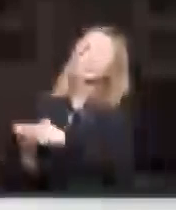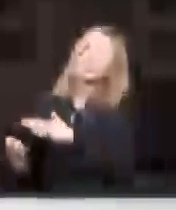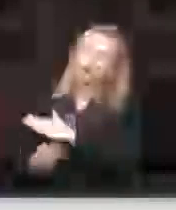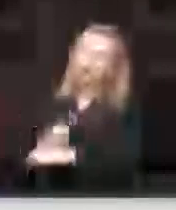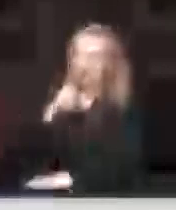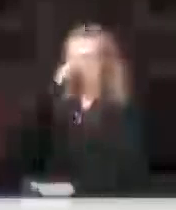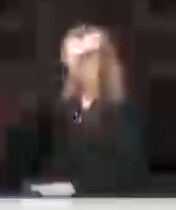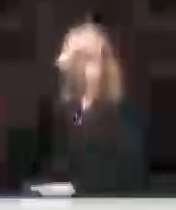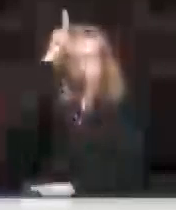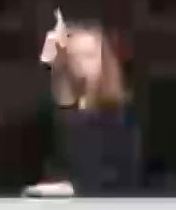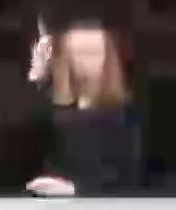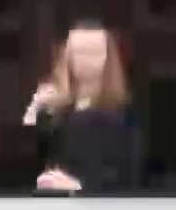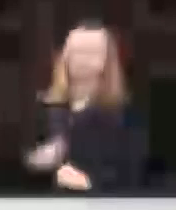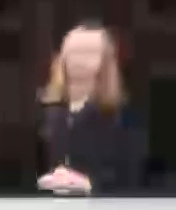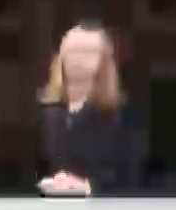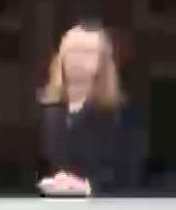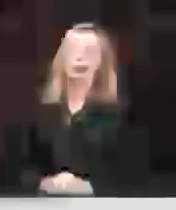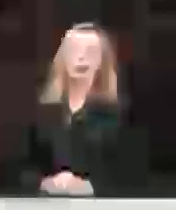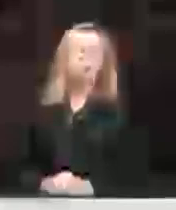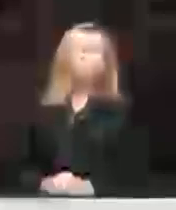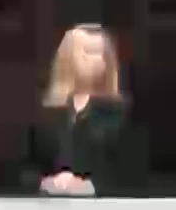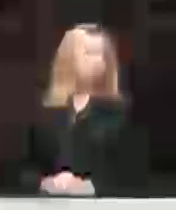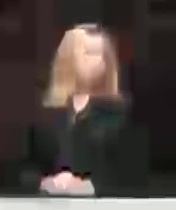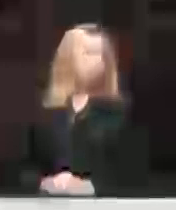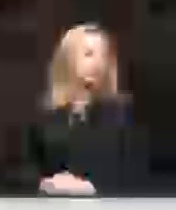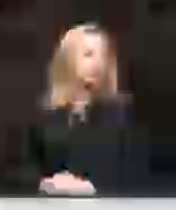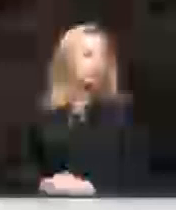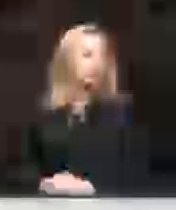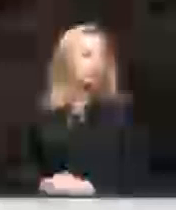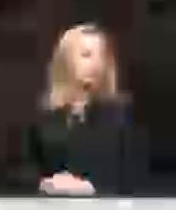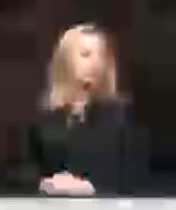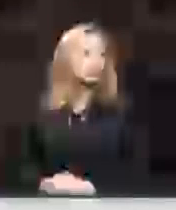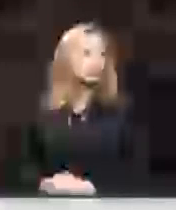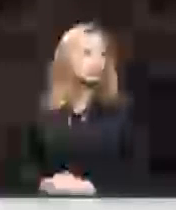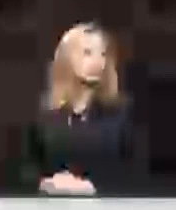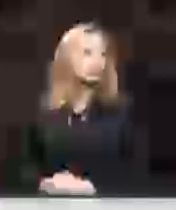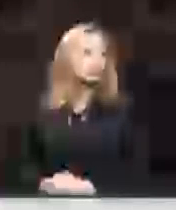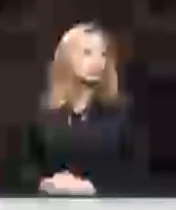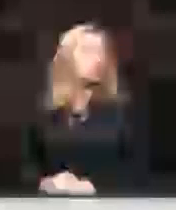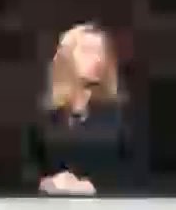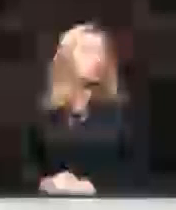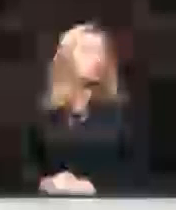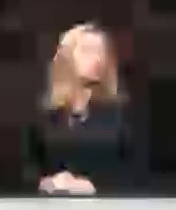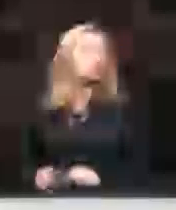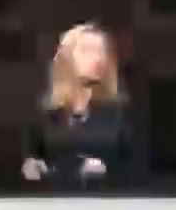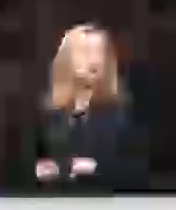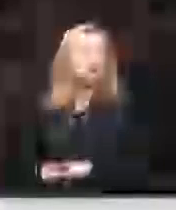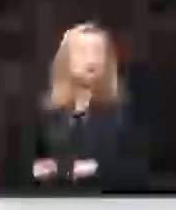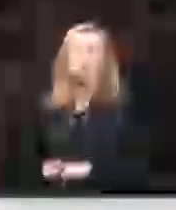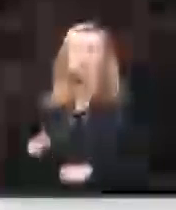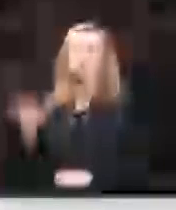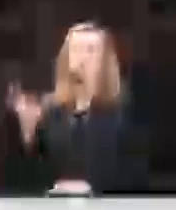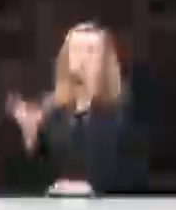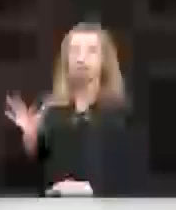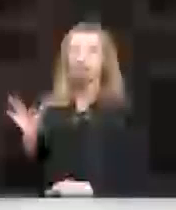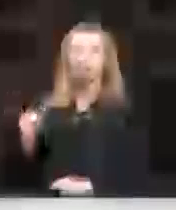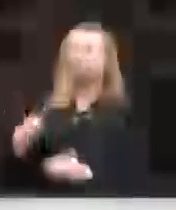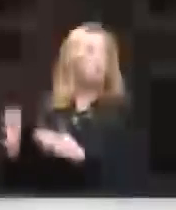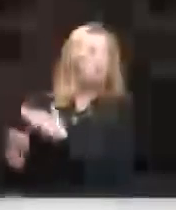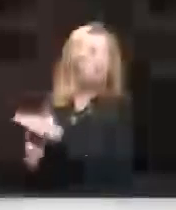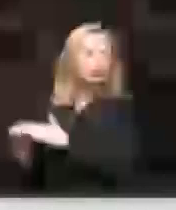nenhuma exceção. Aliás, elas vêm sendo terceirizadas, inclusive no Poder Judiciário, que eles chamam